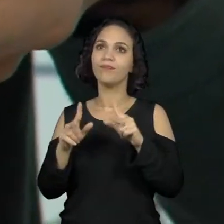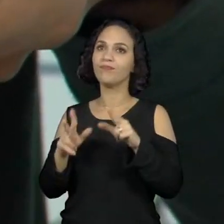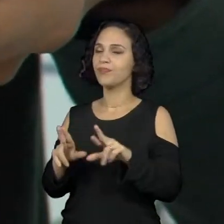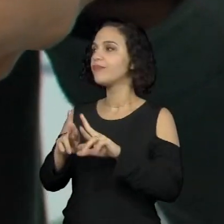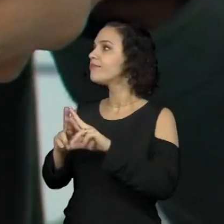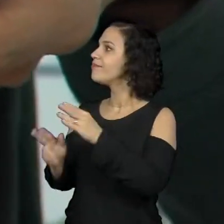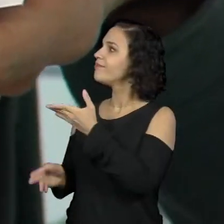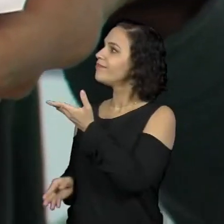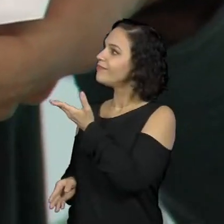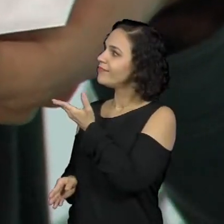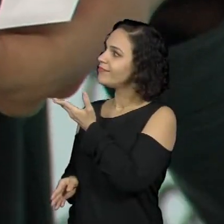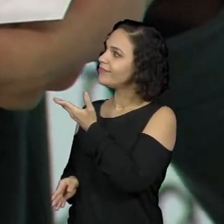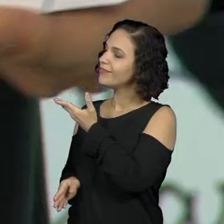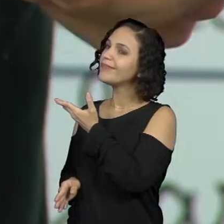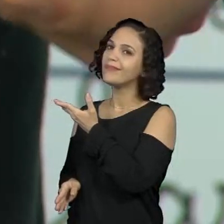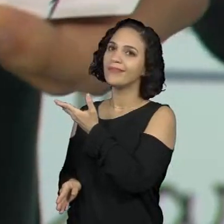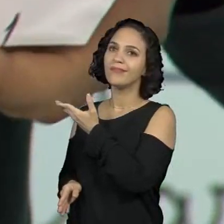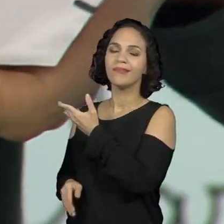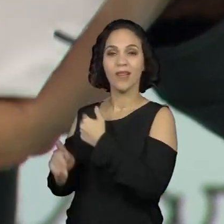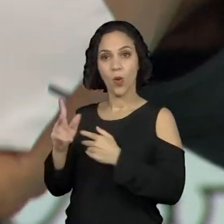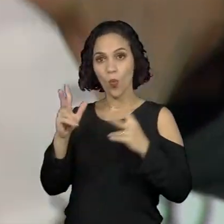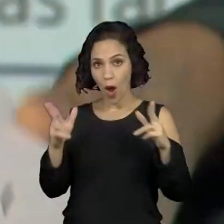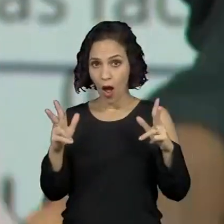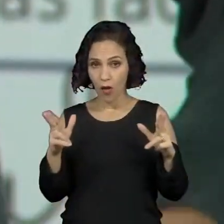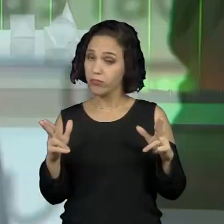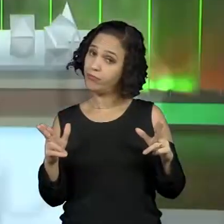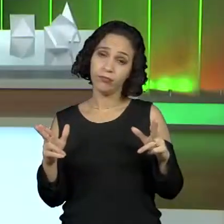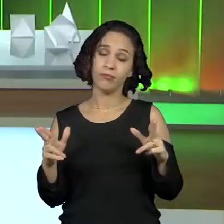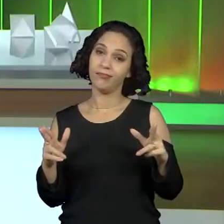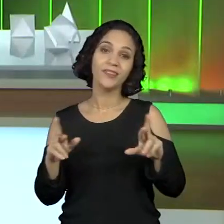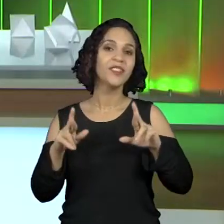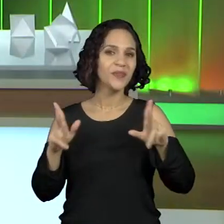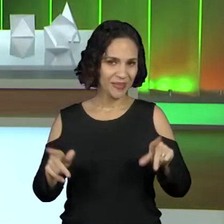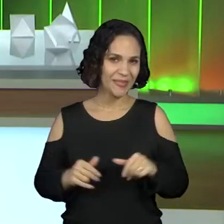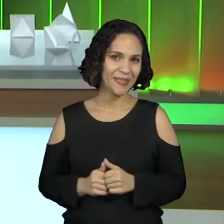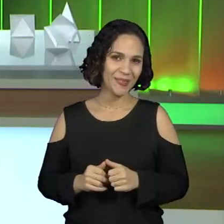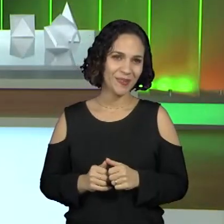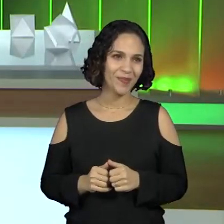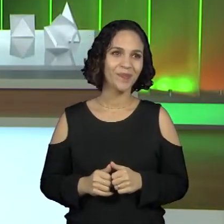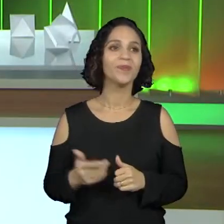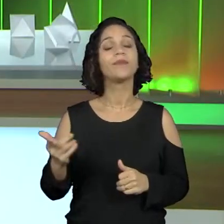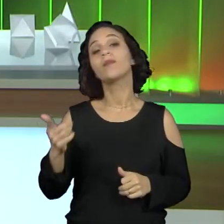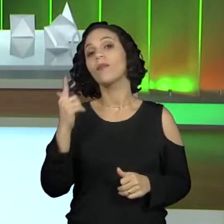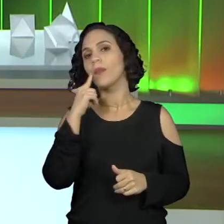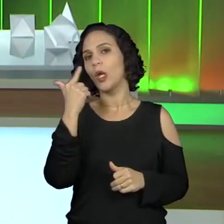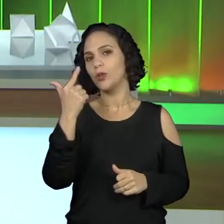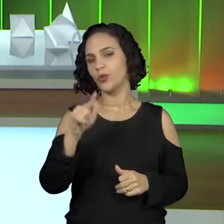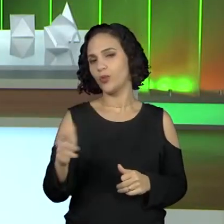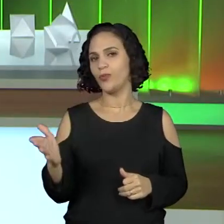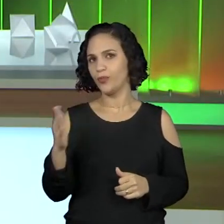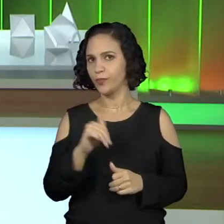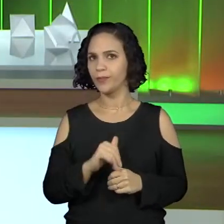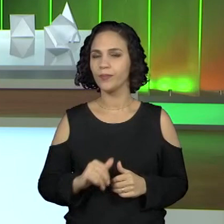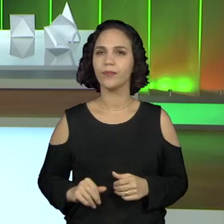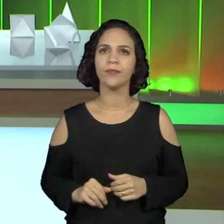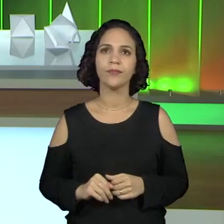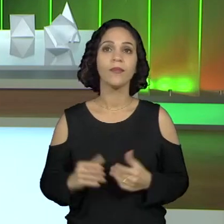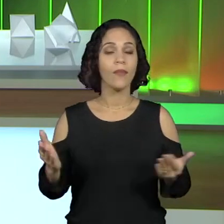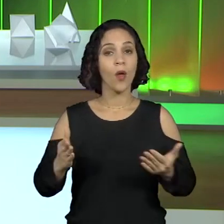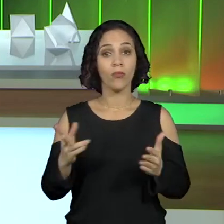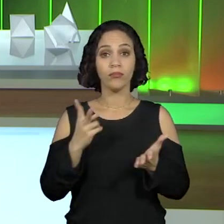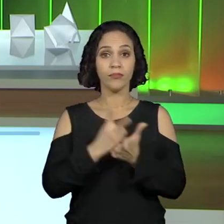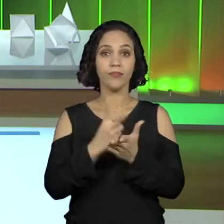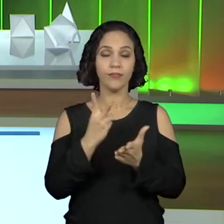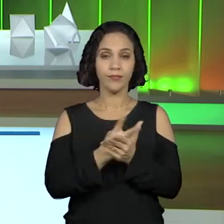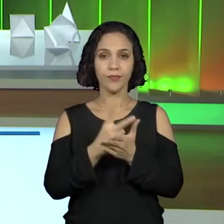diferenciar, não é? Bom, vamos então para a tela novamente. Continuamos com as